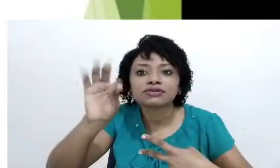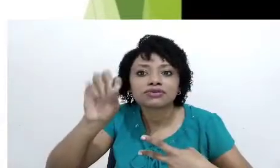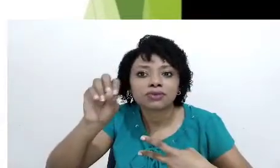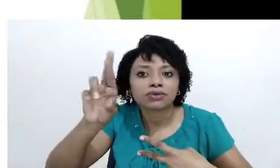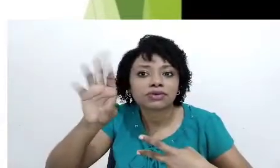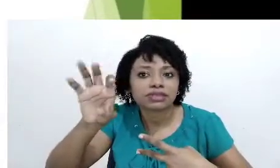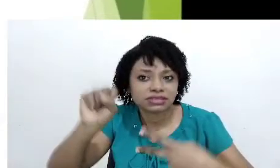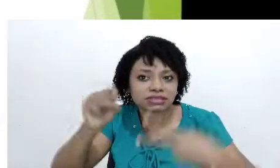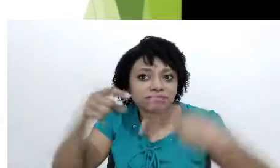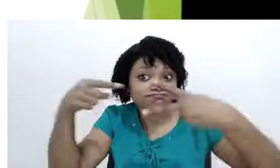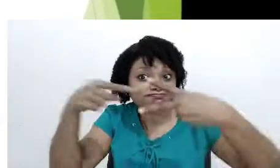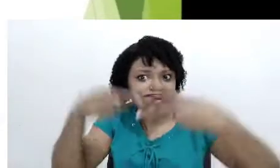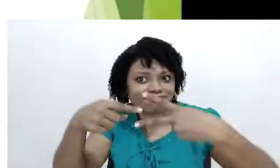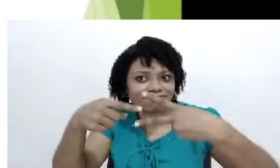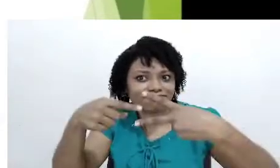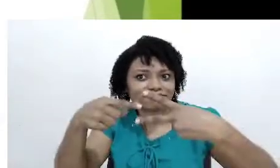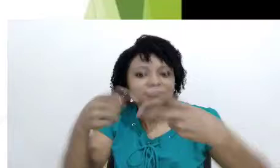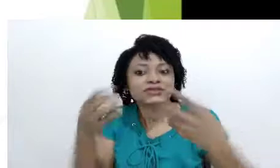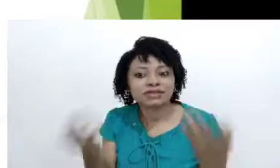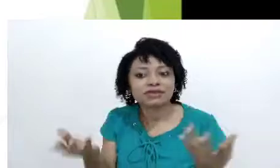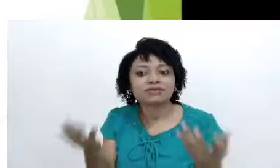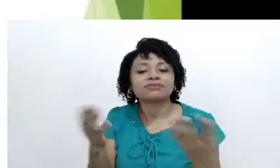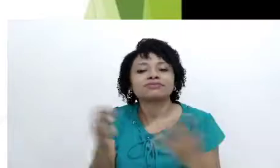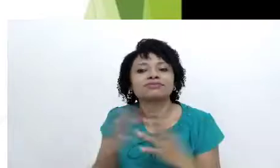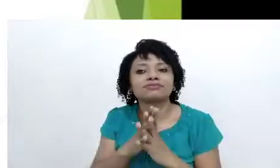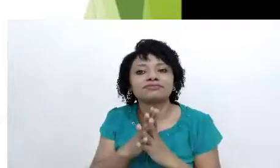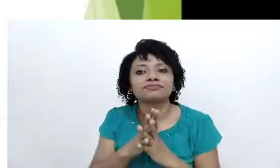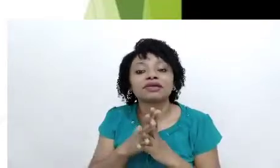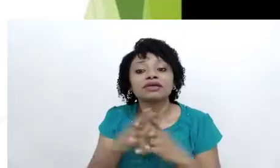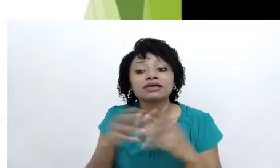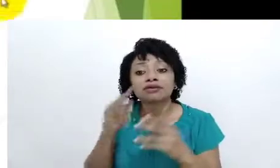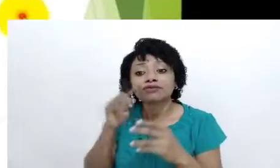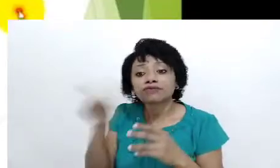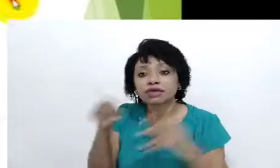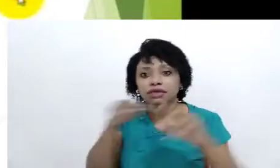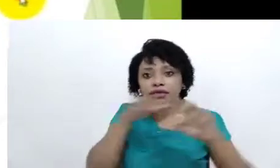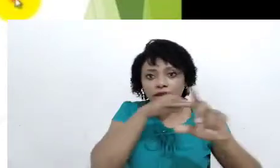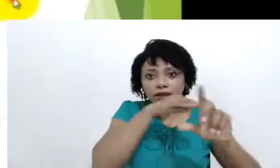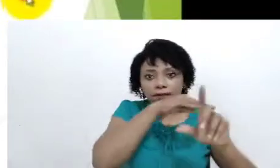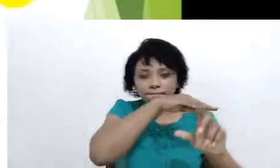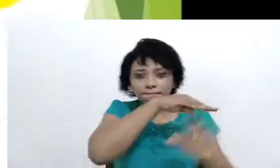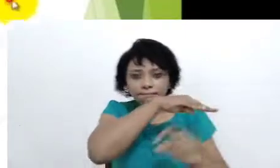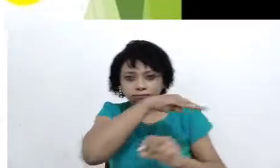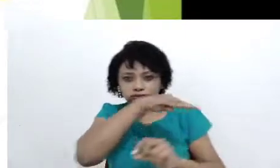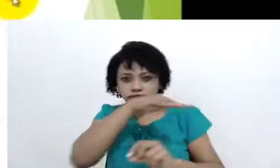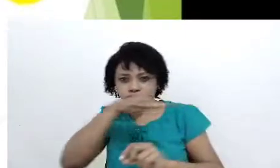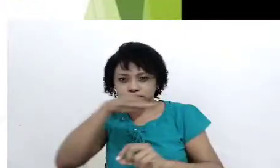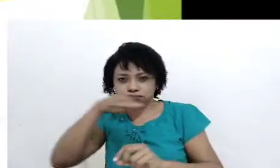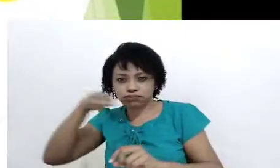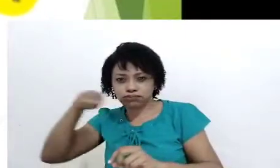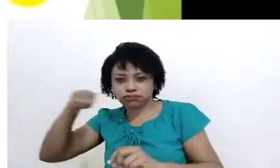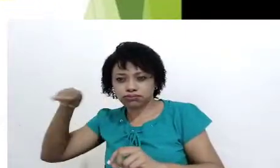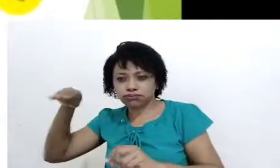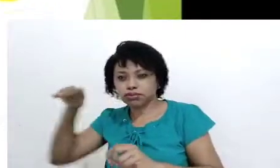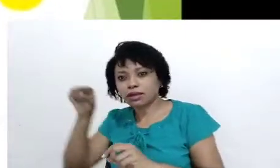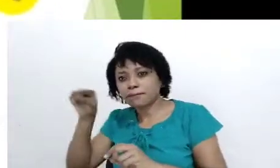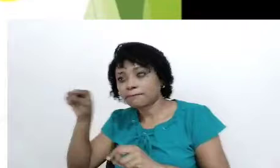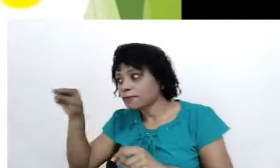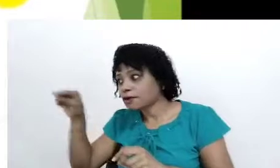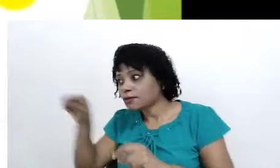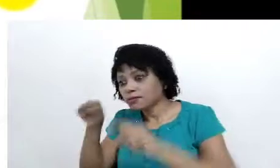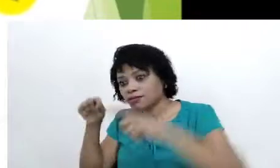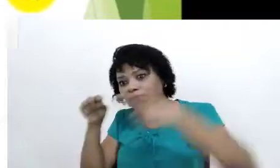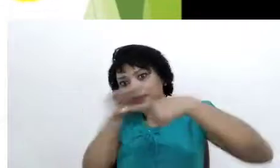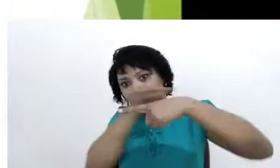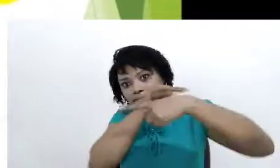um vetor como sendo um segmento de reta que aponta para algum local, ou seja, é uma reta, uma